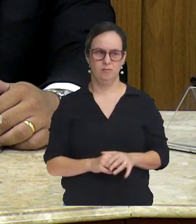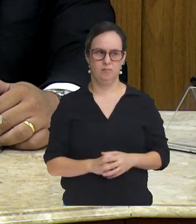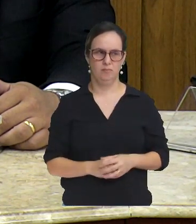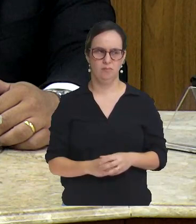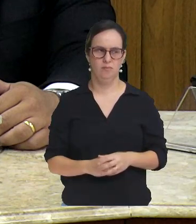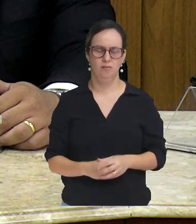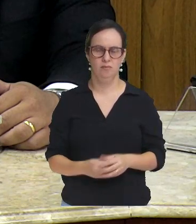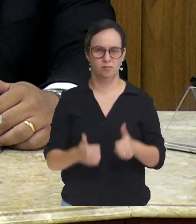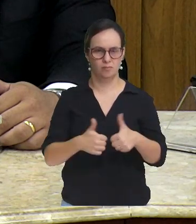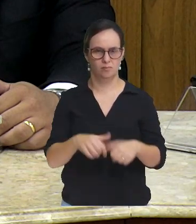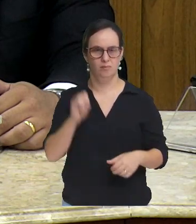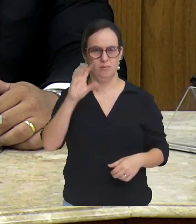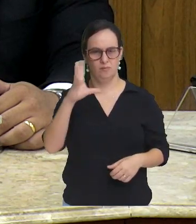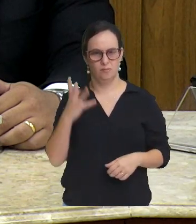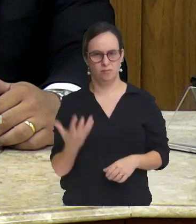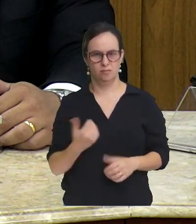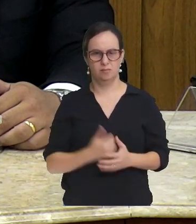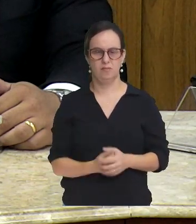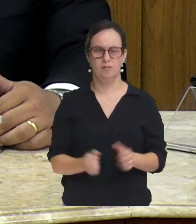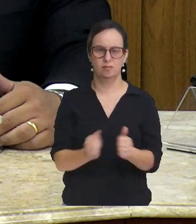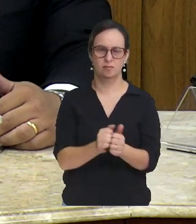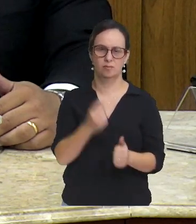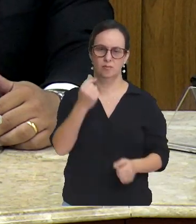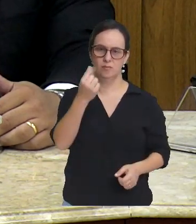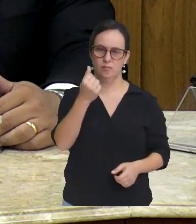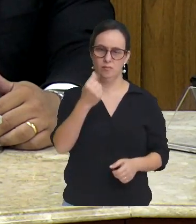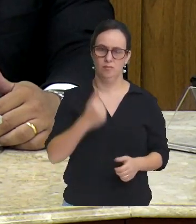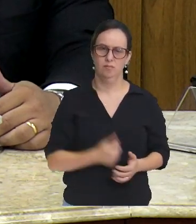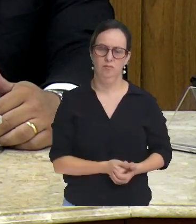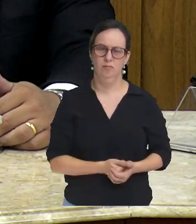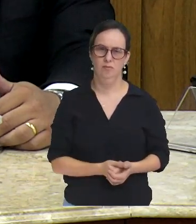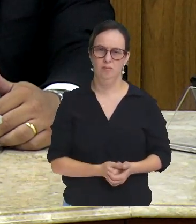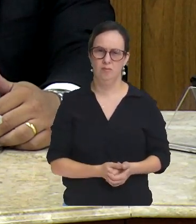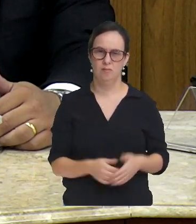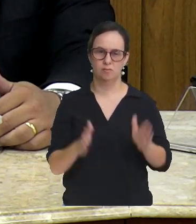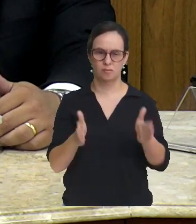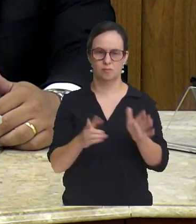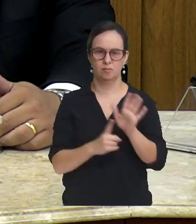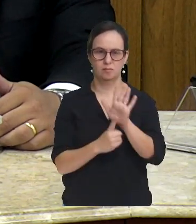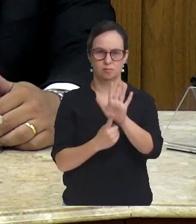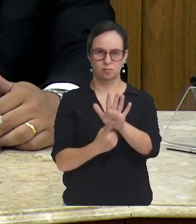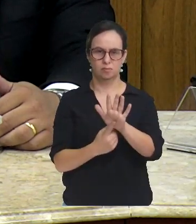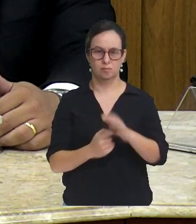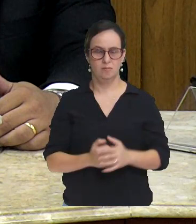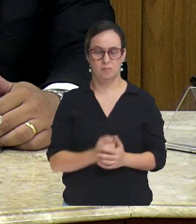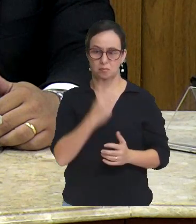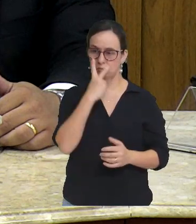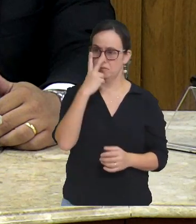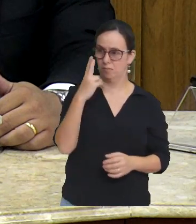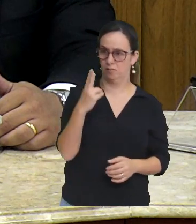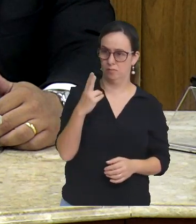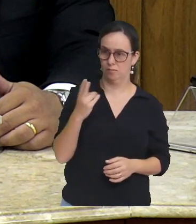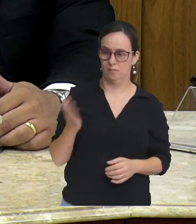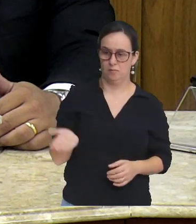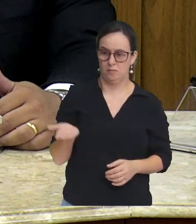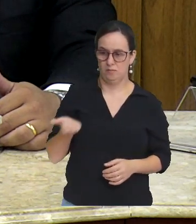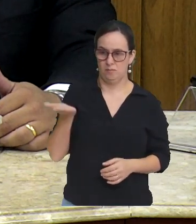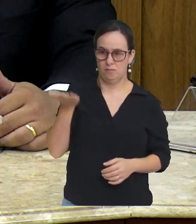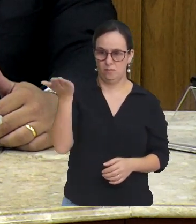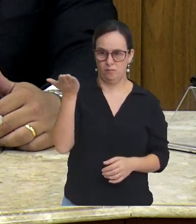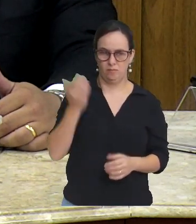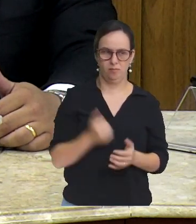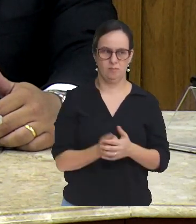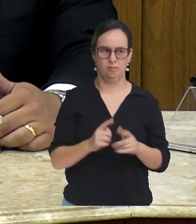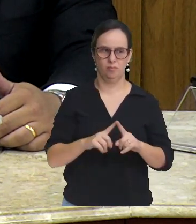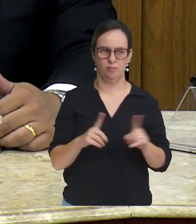contemplado com esse investimento que agora se apresenta até um pouco alto, R$ 600 mil, mas, ao longo do